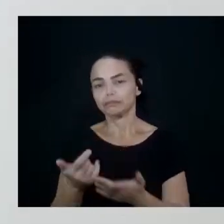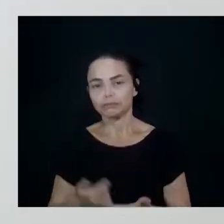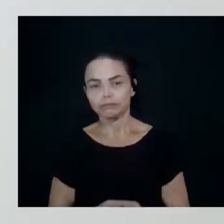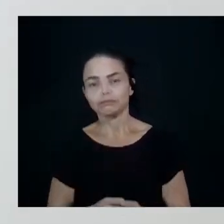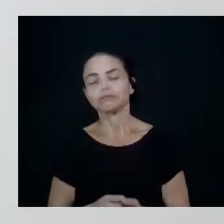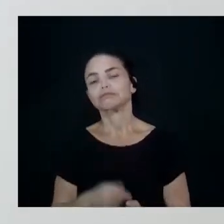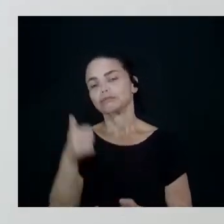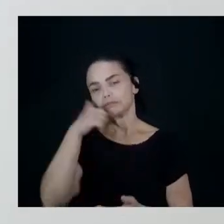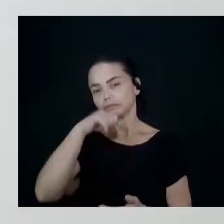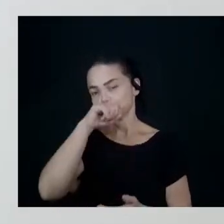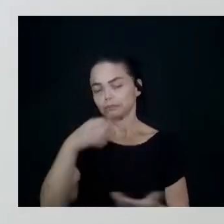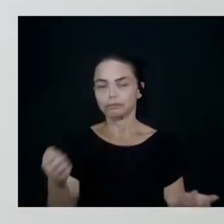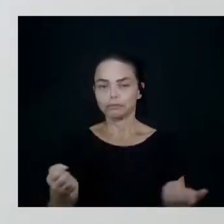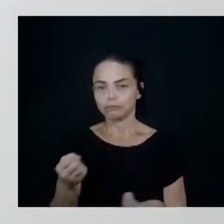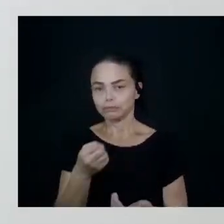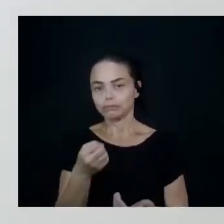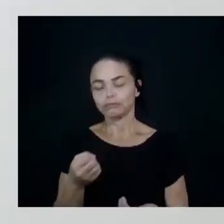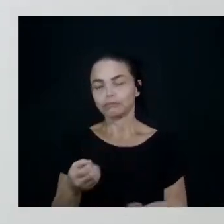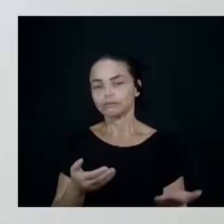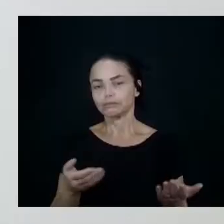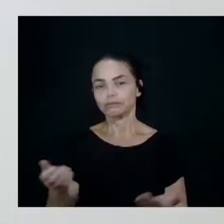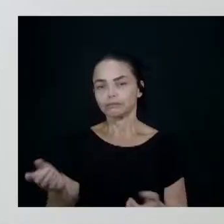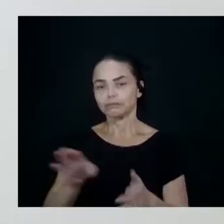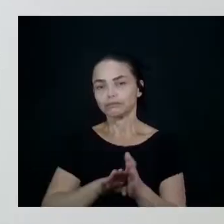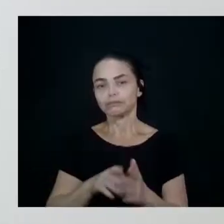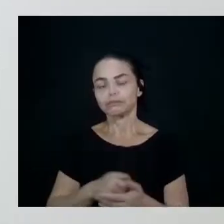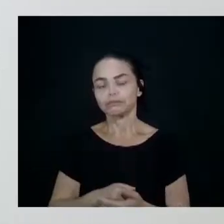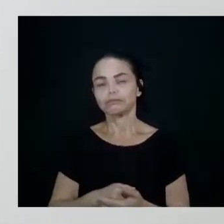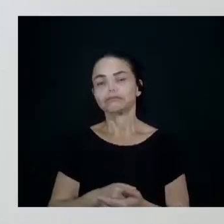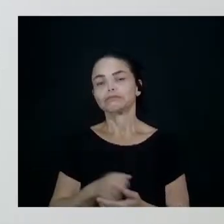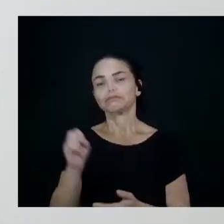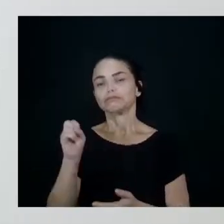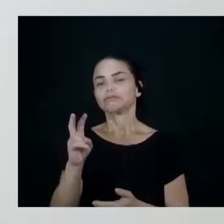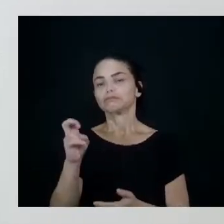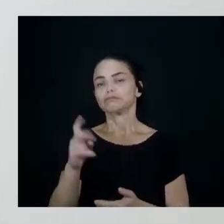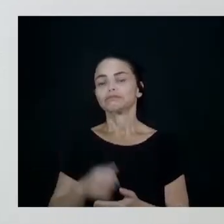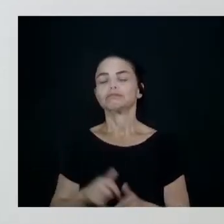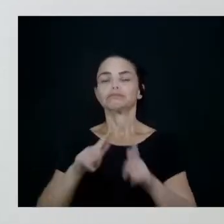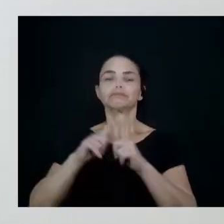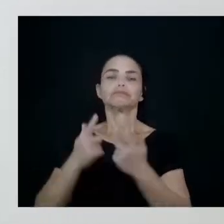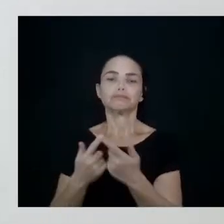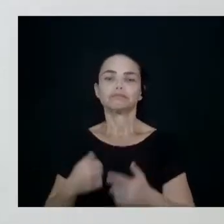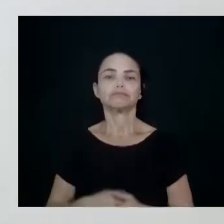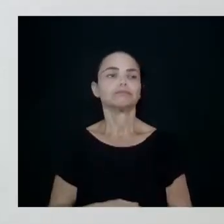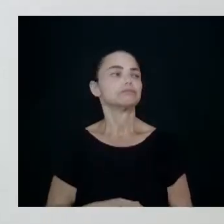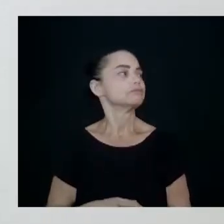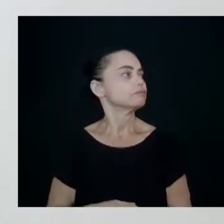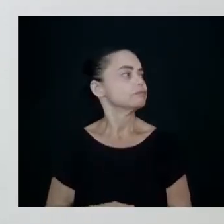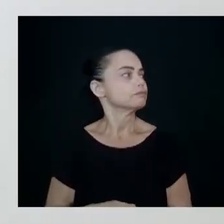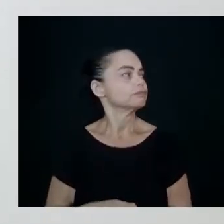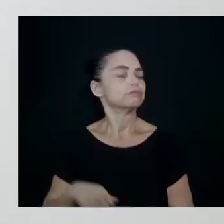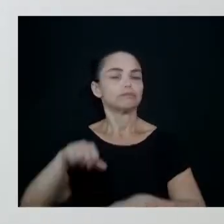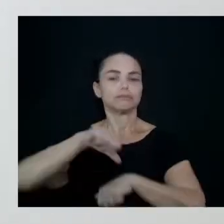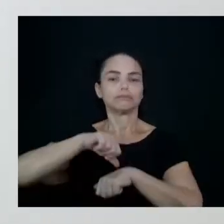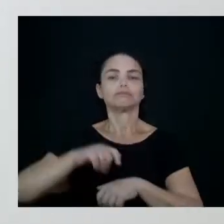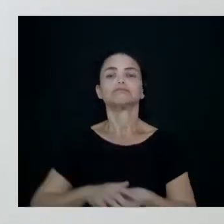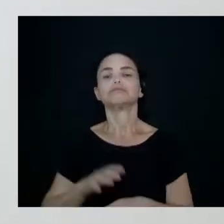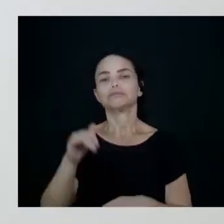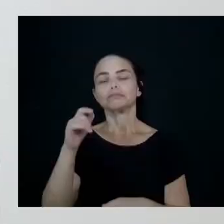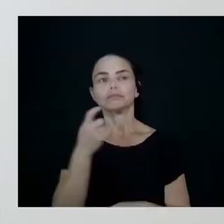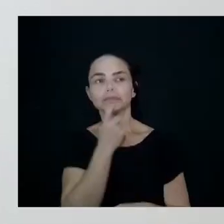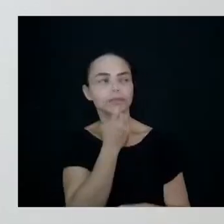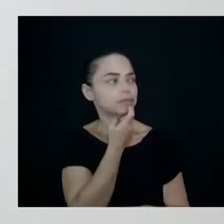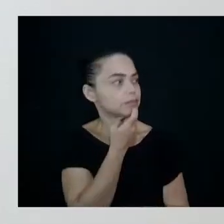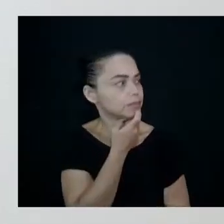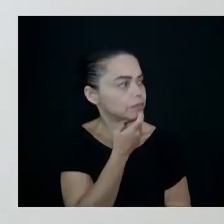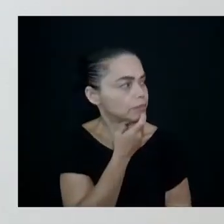tem mamães novas chegando, é um grupo bem dinâmico, bem ativo, tem até vovós já no grupo, de toda a região metropolitana de Campinas. No